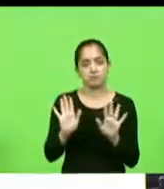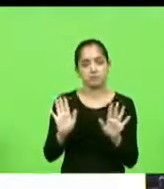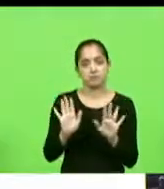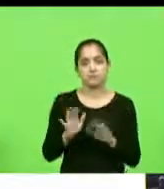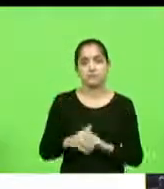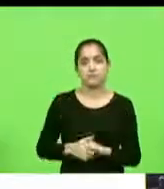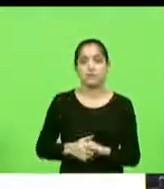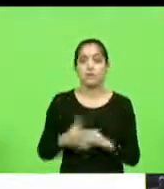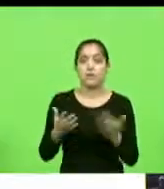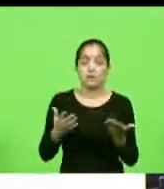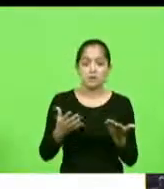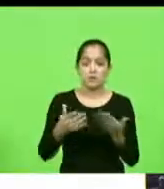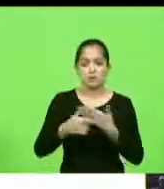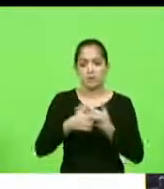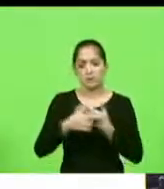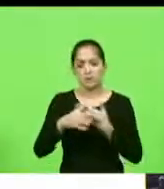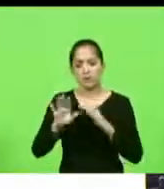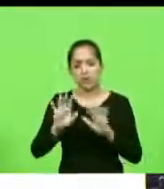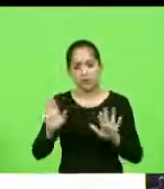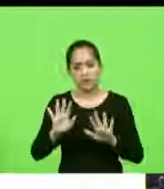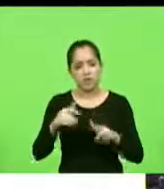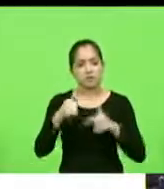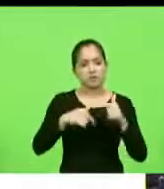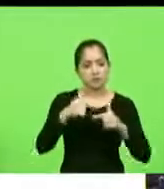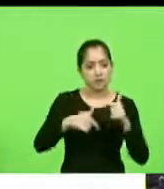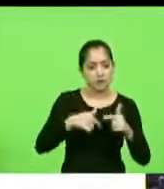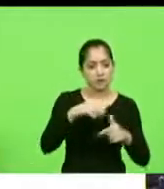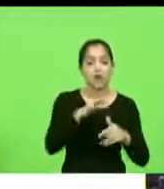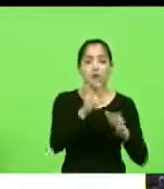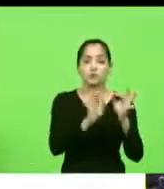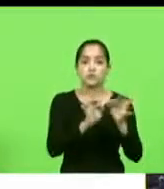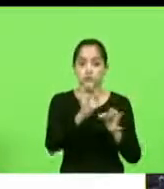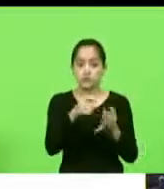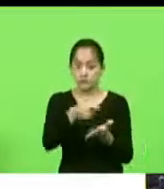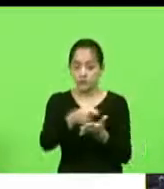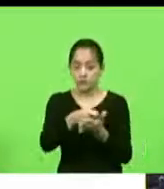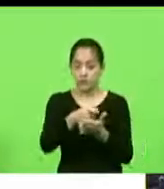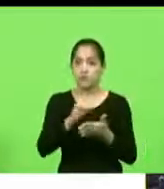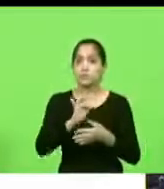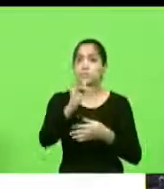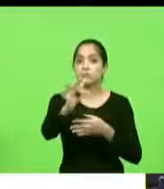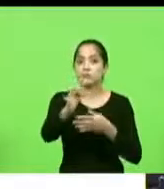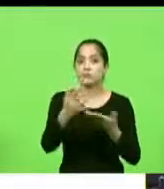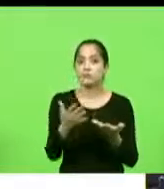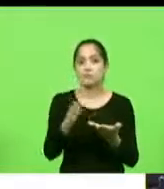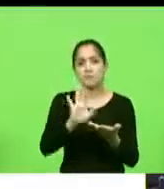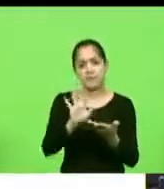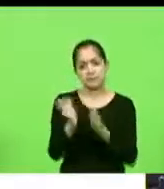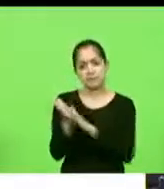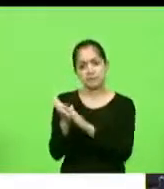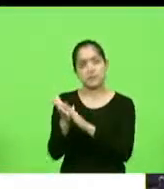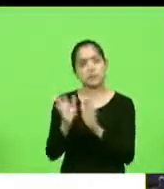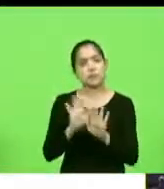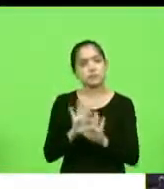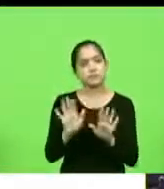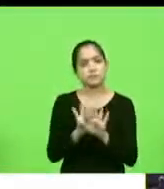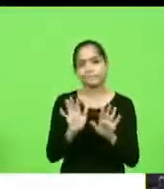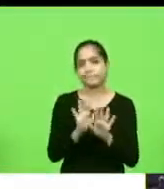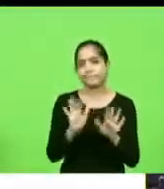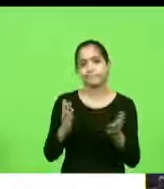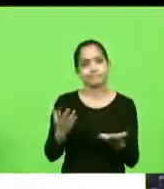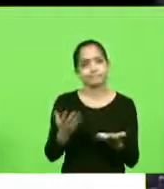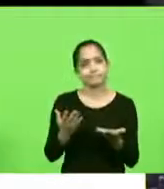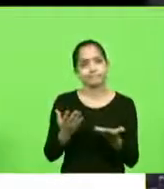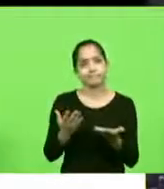Acho que cumpriu o papel dele, secretário, sei lá, a justiça vai cobrar ele no futuro, mas bater palma não dá. Não dá,